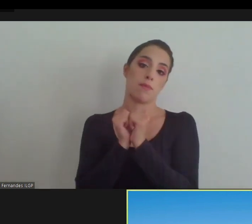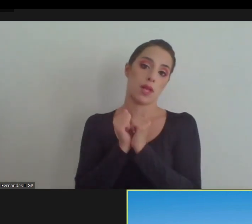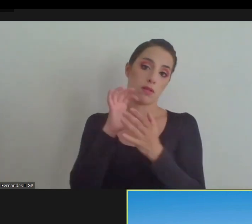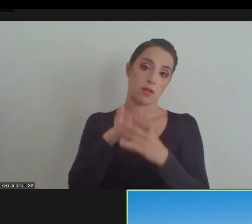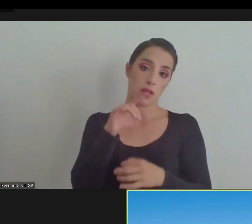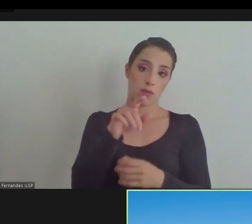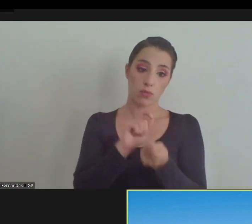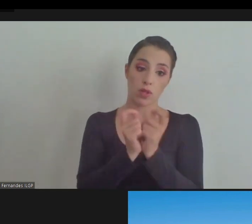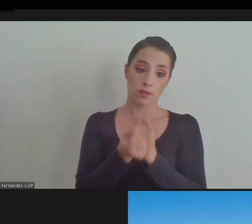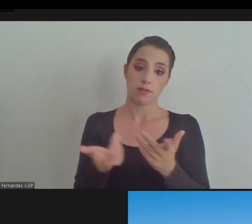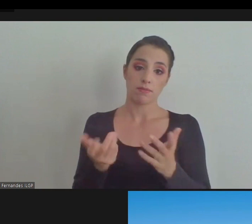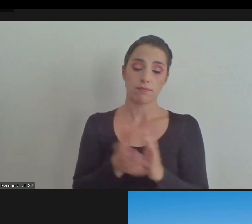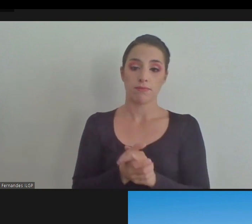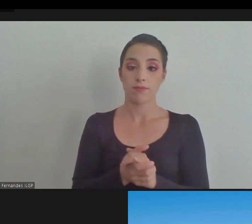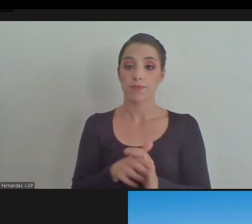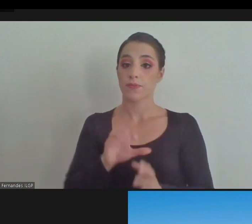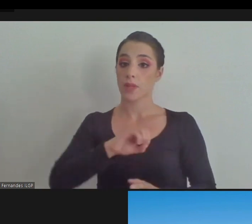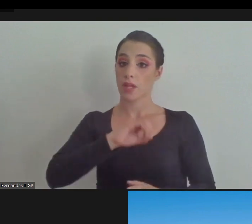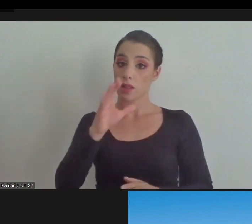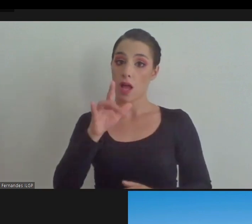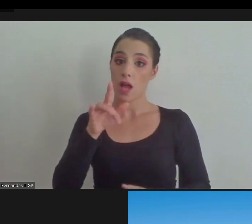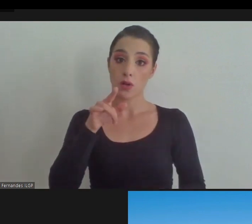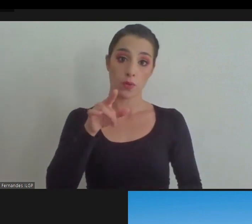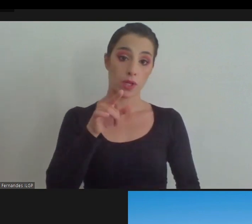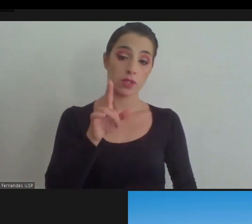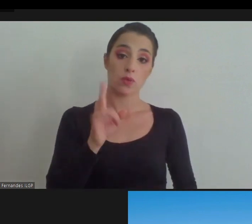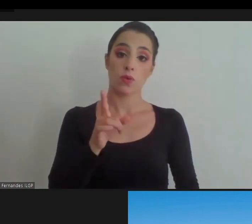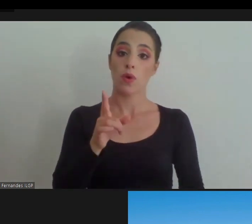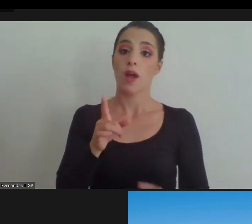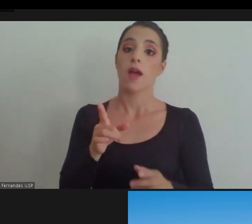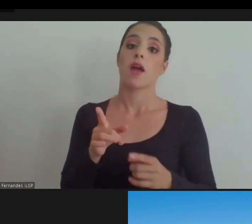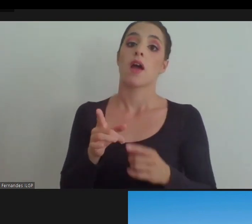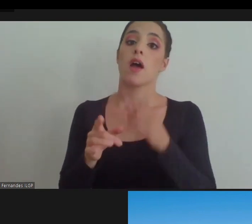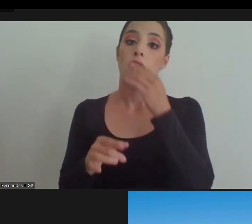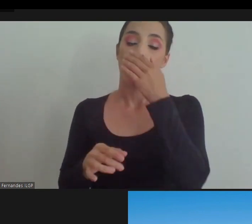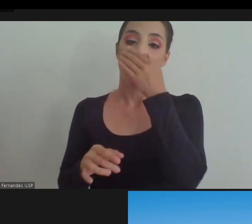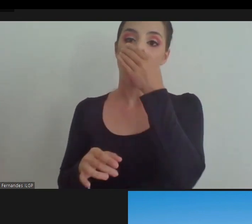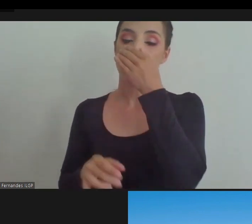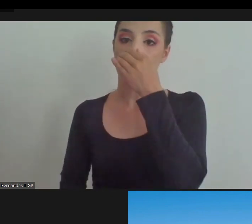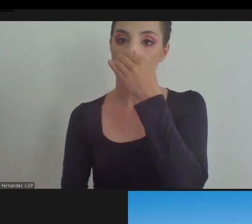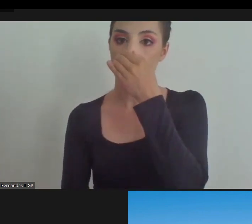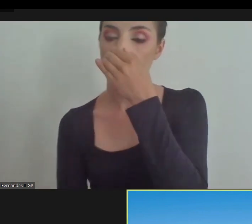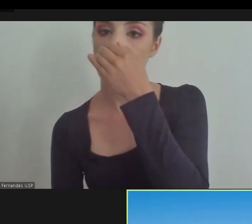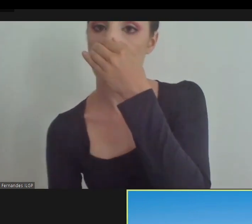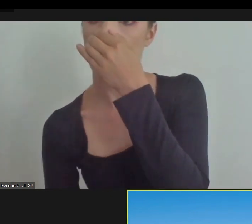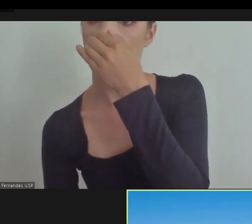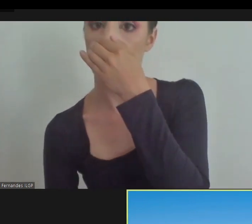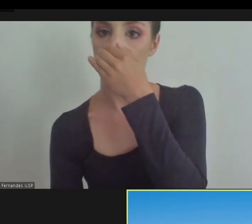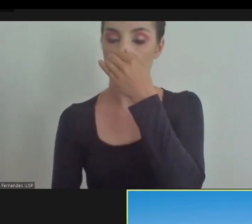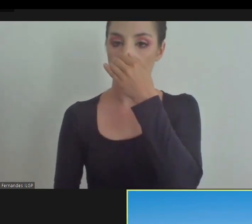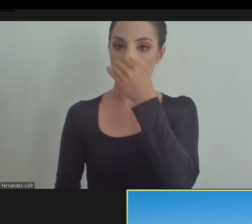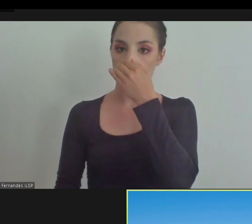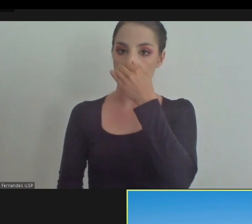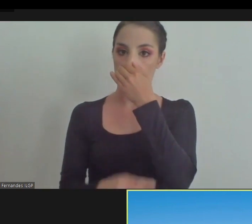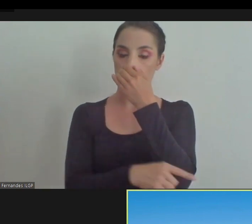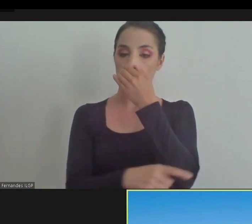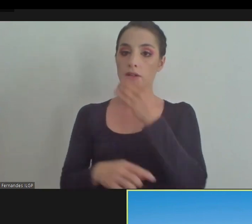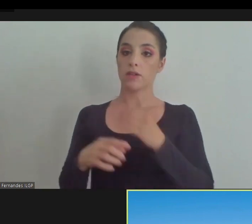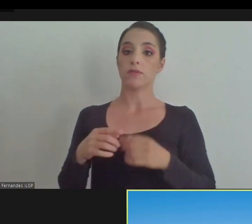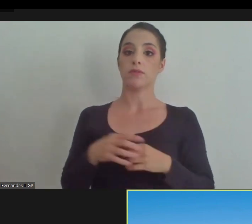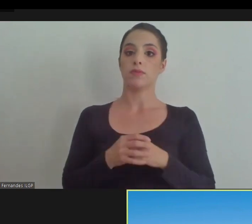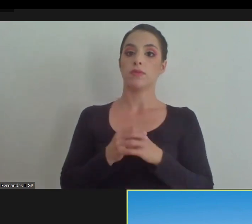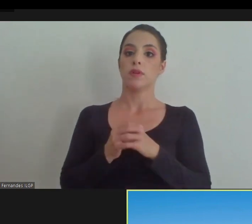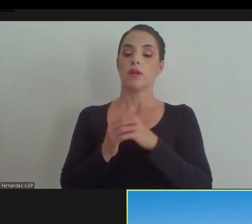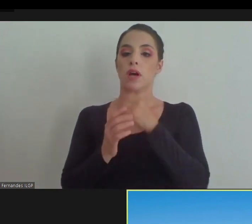mudança. Claro, e que é um parceiro presente e essencial para a mudança. Claro que sim. Eu